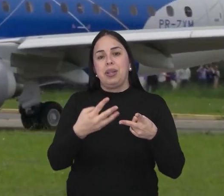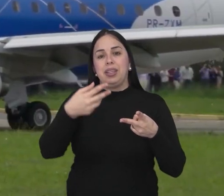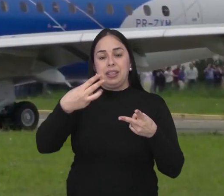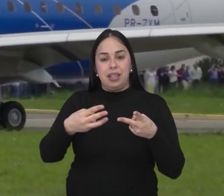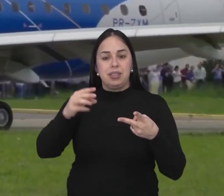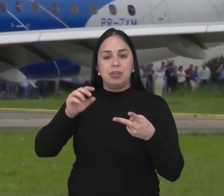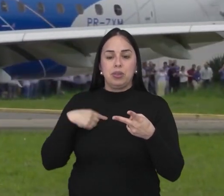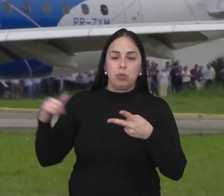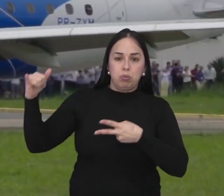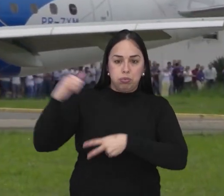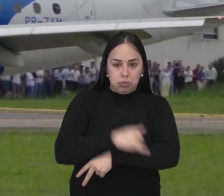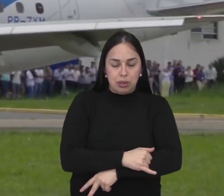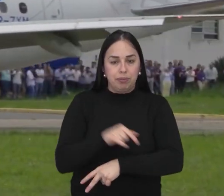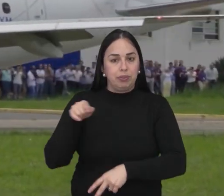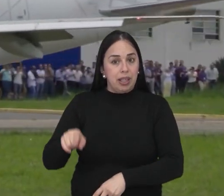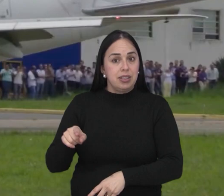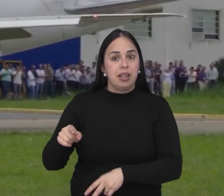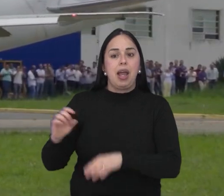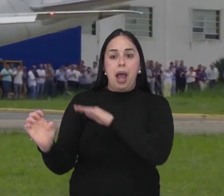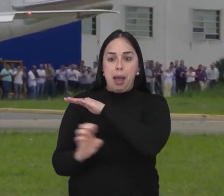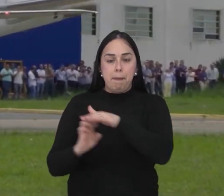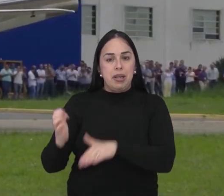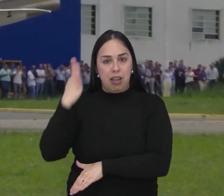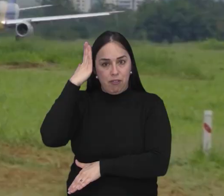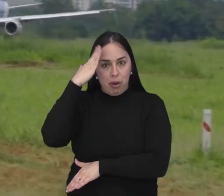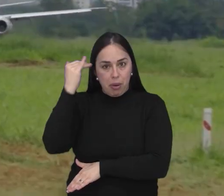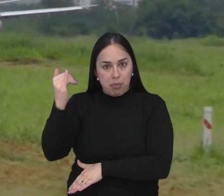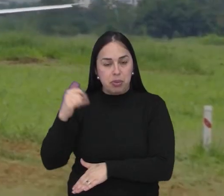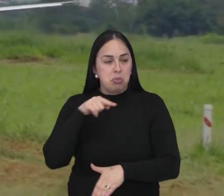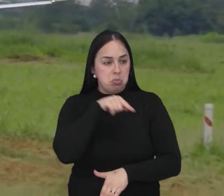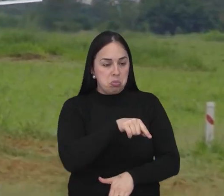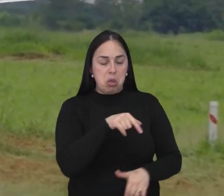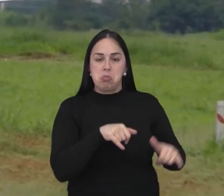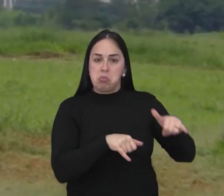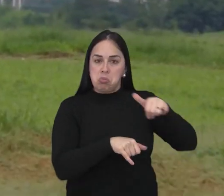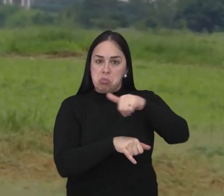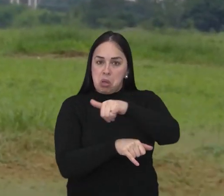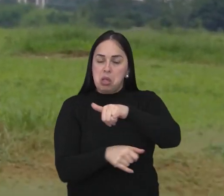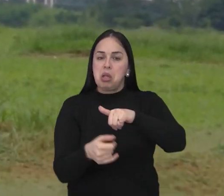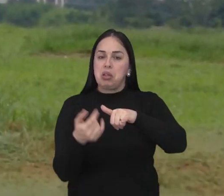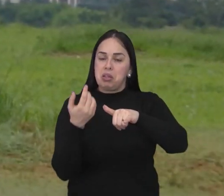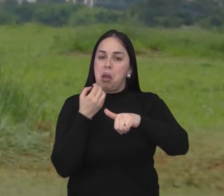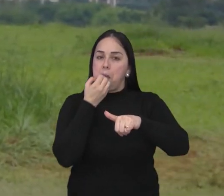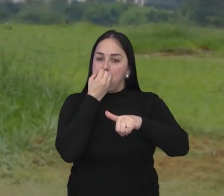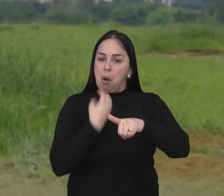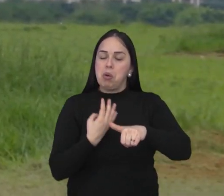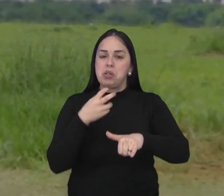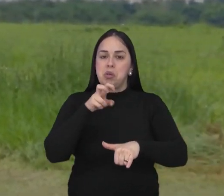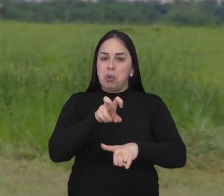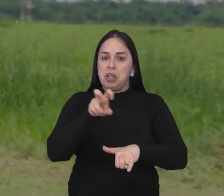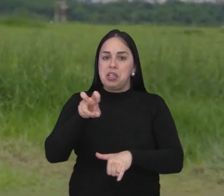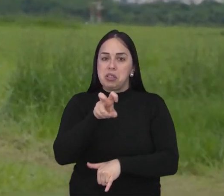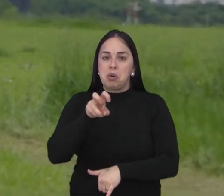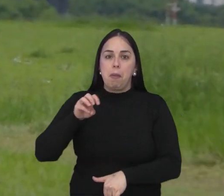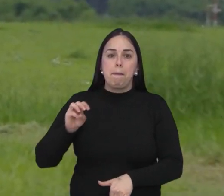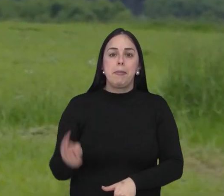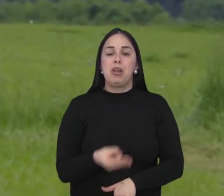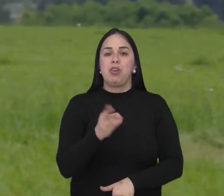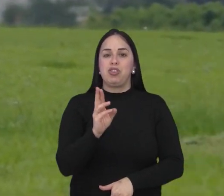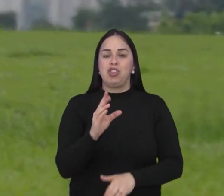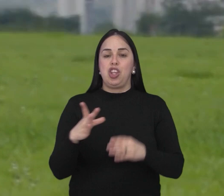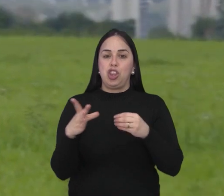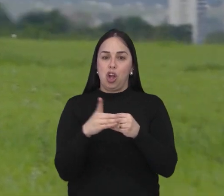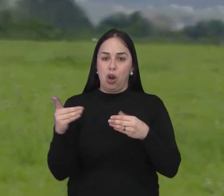mais populares nos voos regionais nos Estados Unidos, a aeronave apresenta preço de tabela de 55 milhões